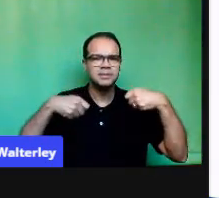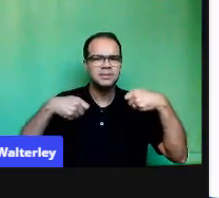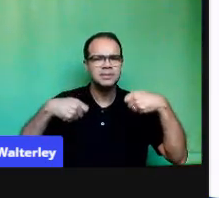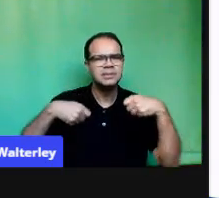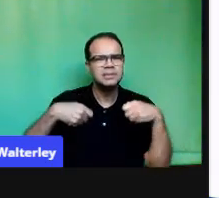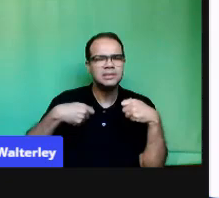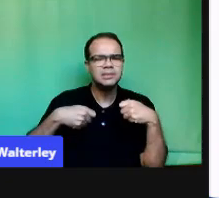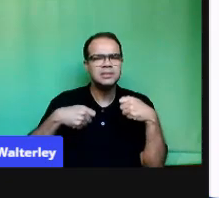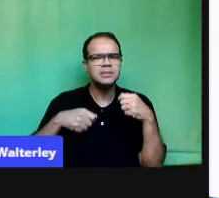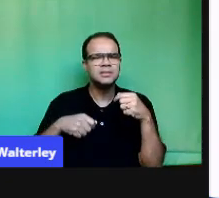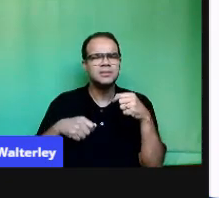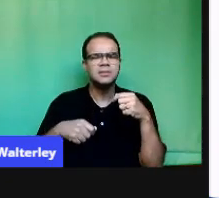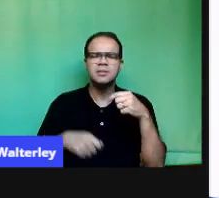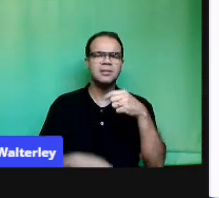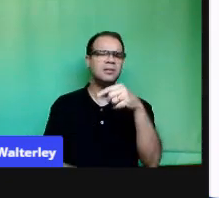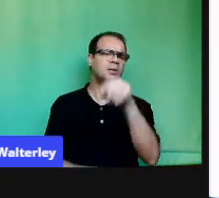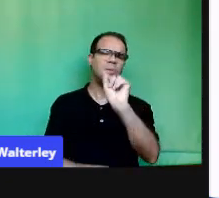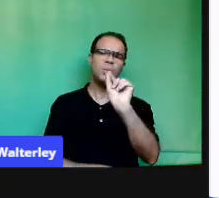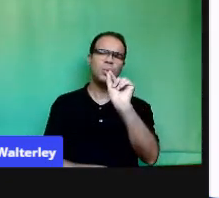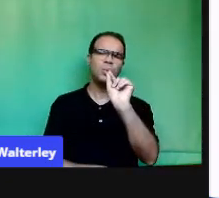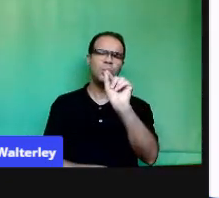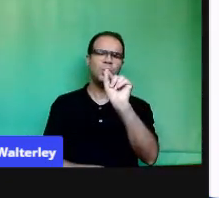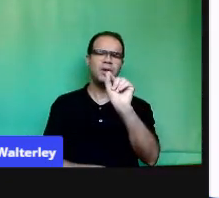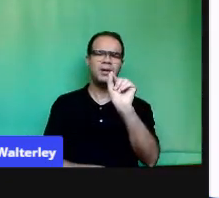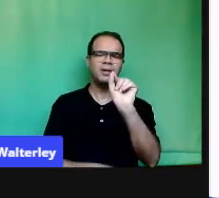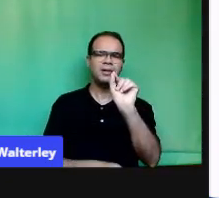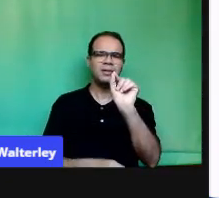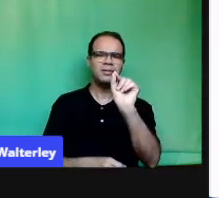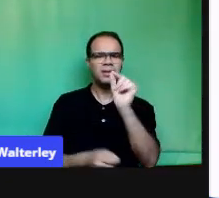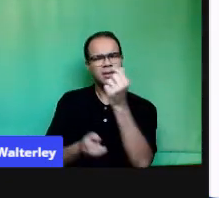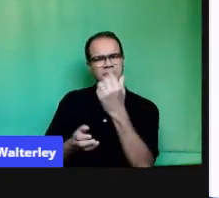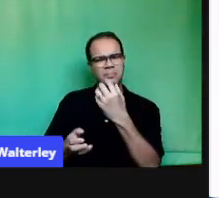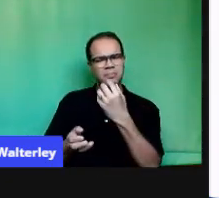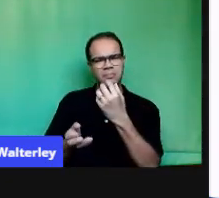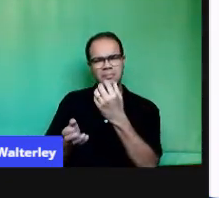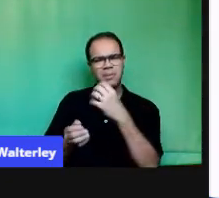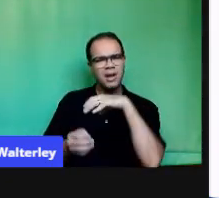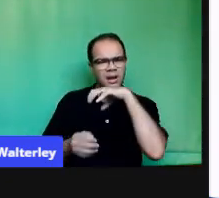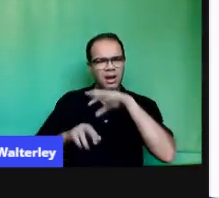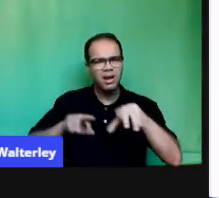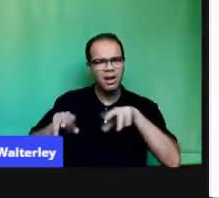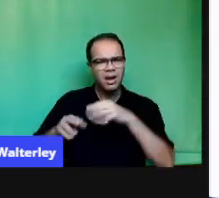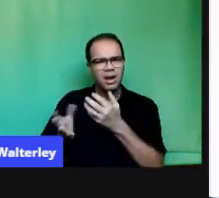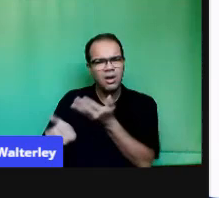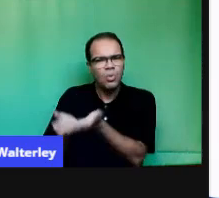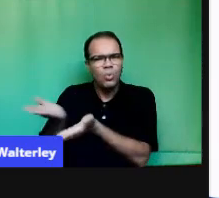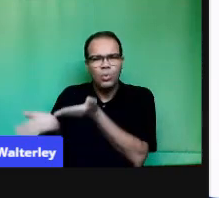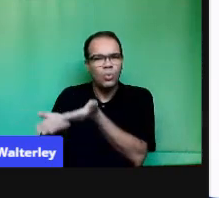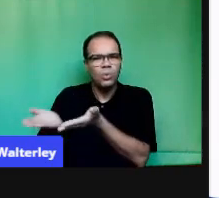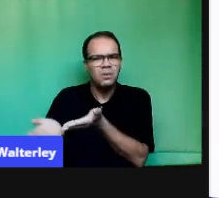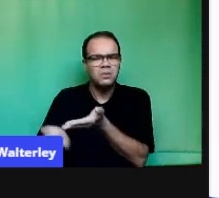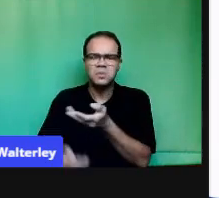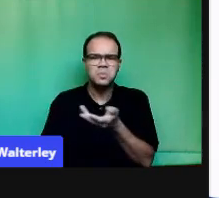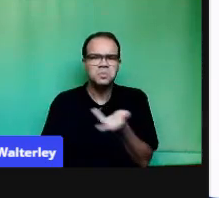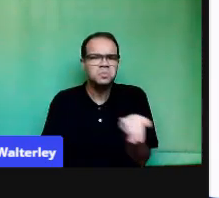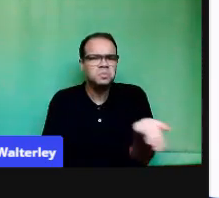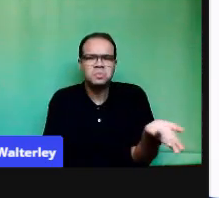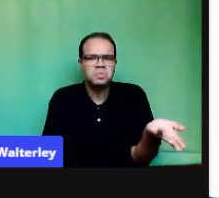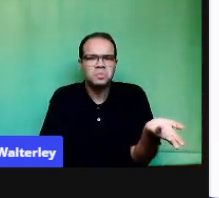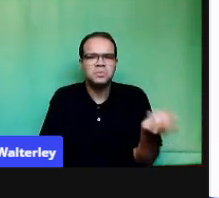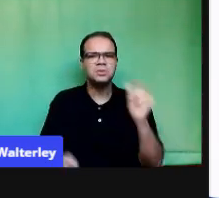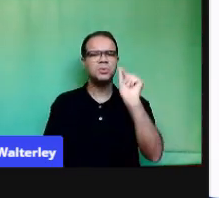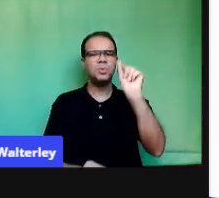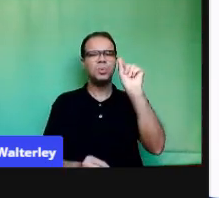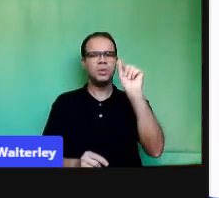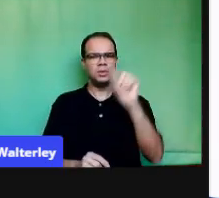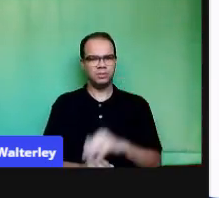trabalhar é o que é bem-estar animal, né? Porque o conceito ou a palavra traz para a gente um significado já